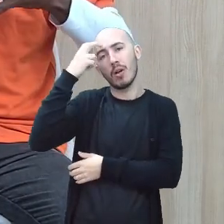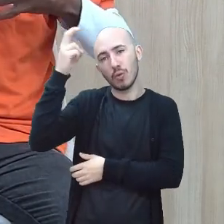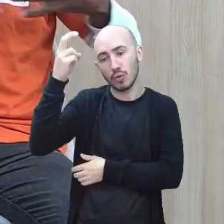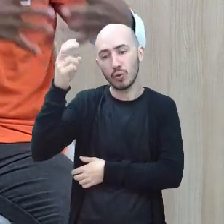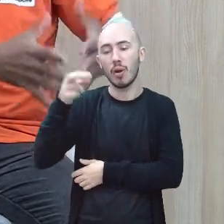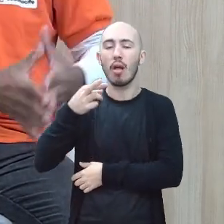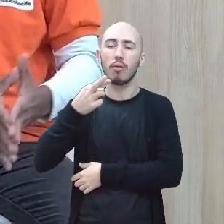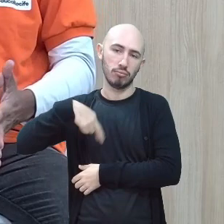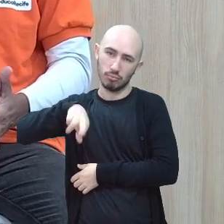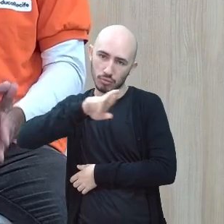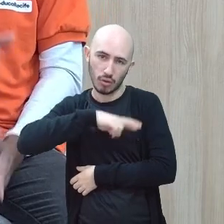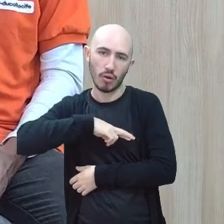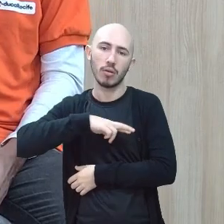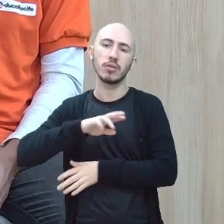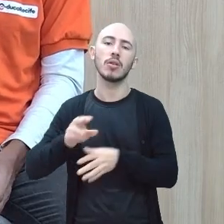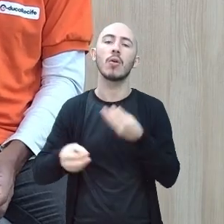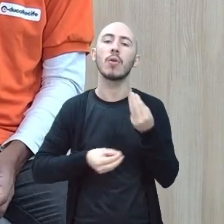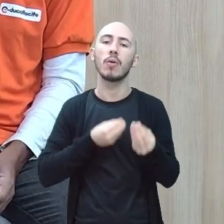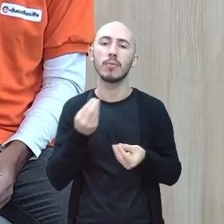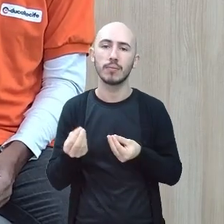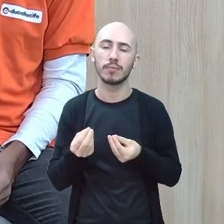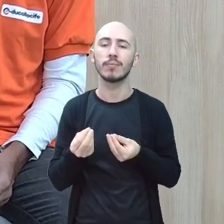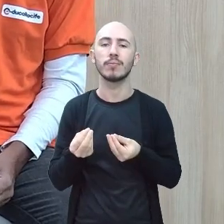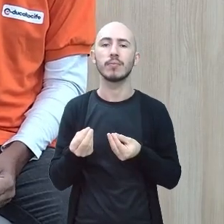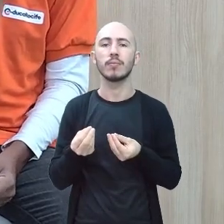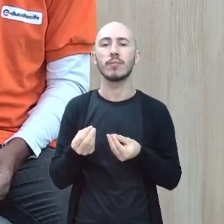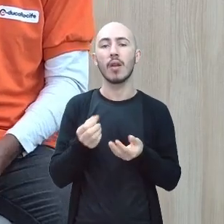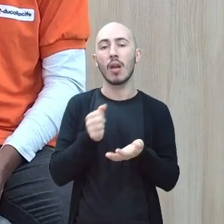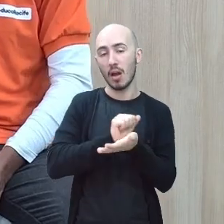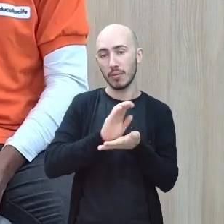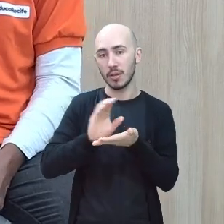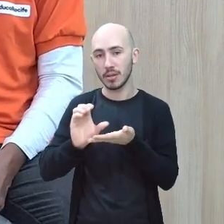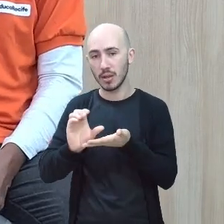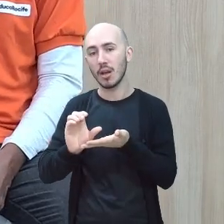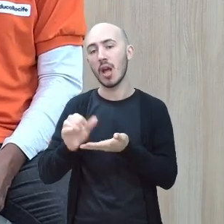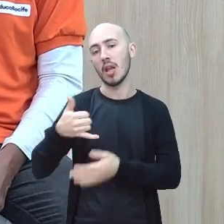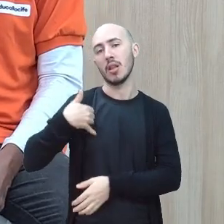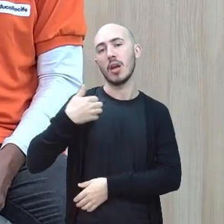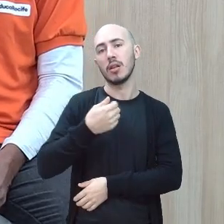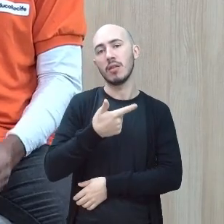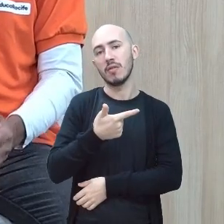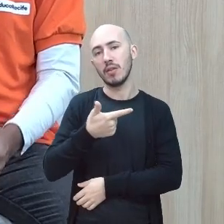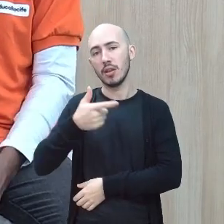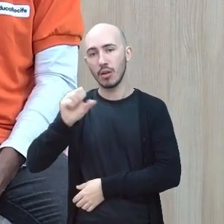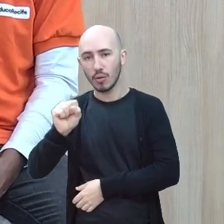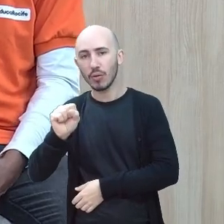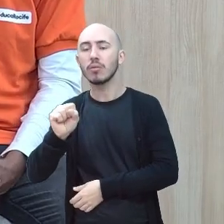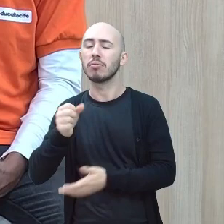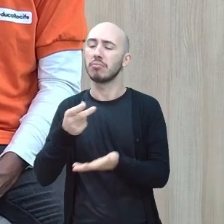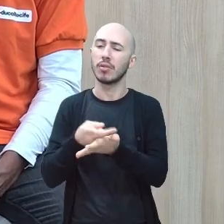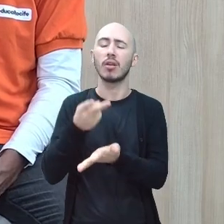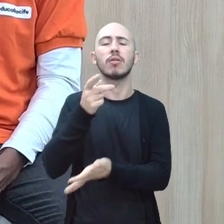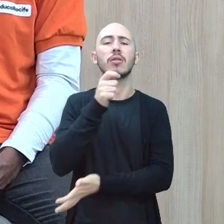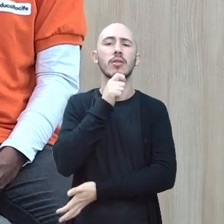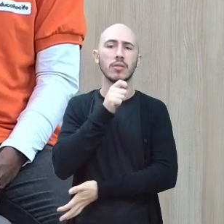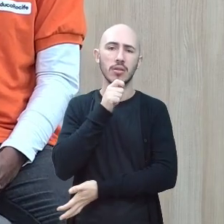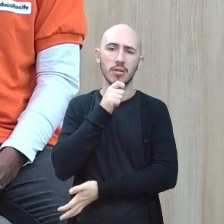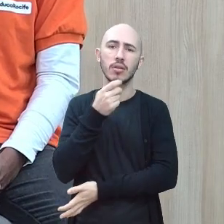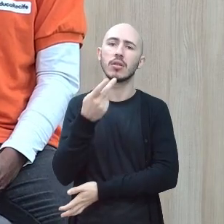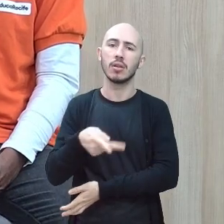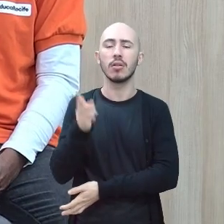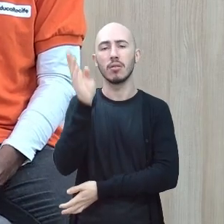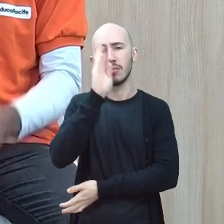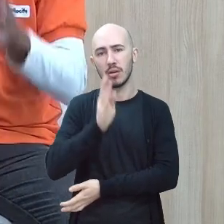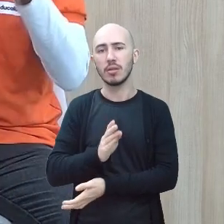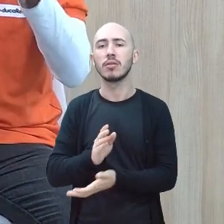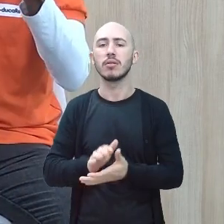nossa cultura tradicional, ela foi alfabetizada aos 28 anos de idade. Tá? Isso acontece ainda nesse Brasil.